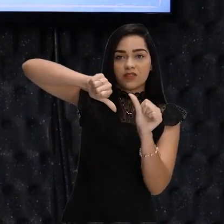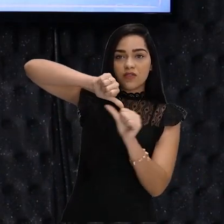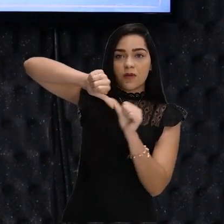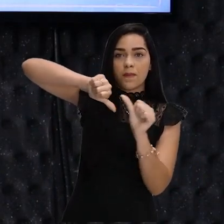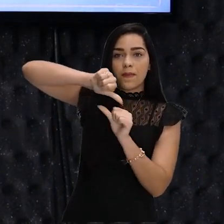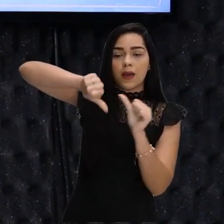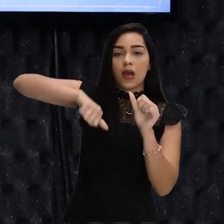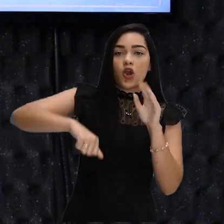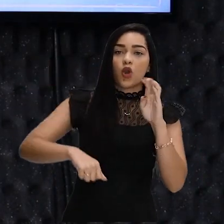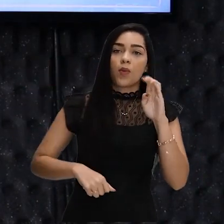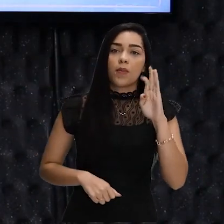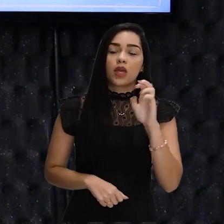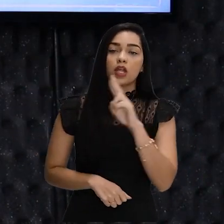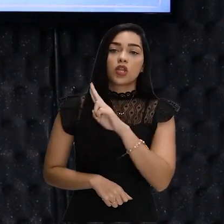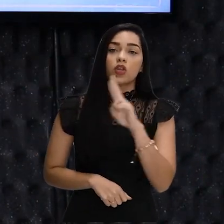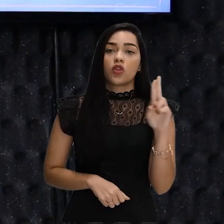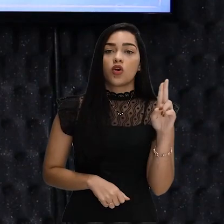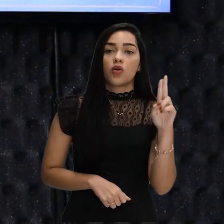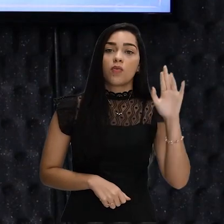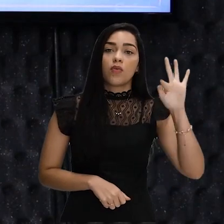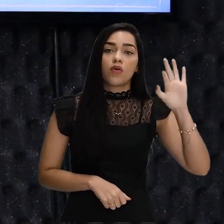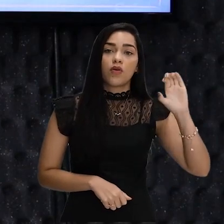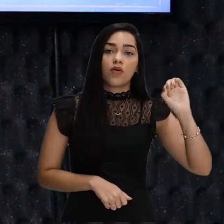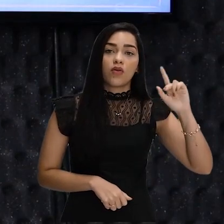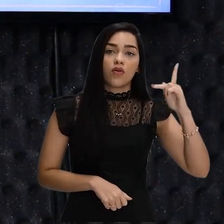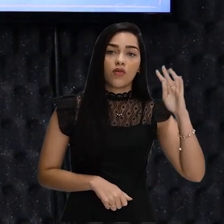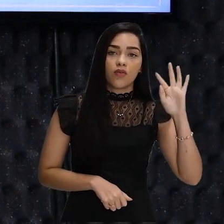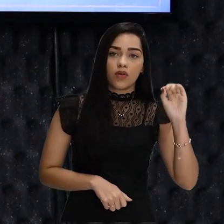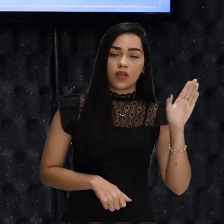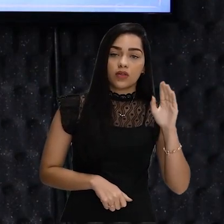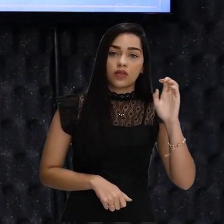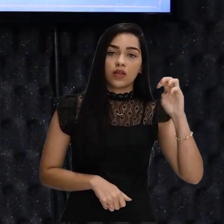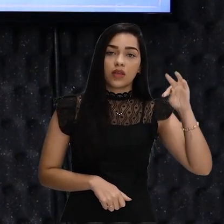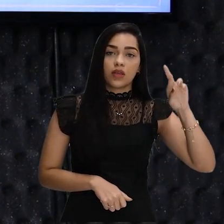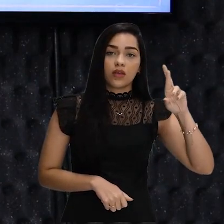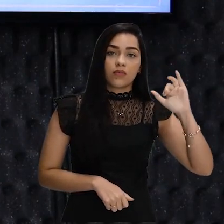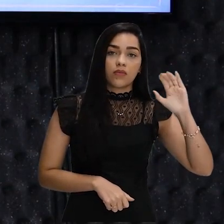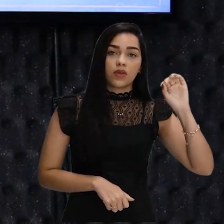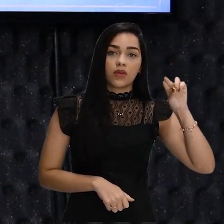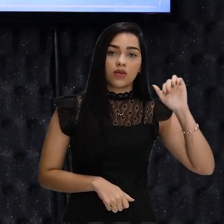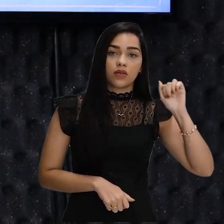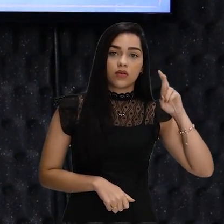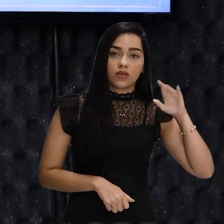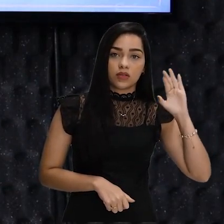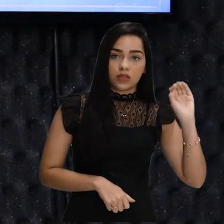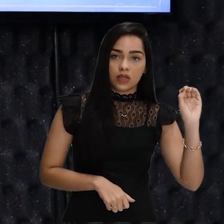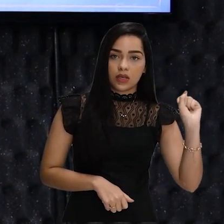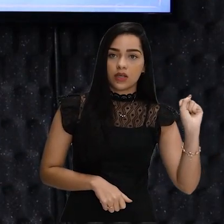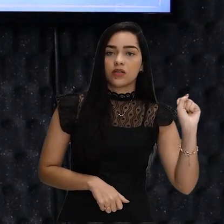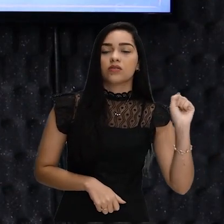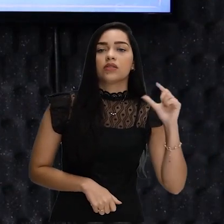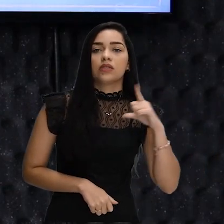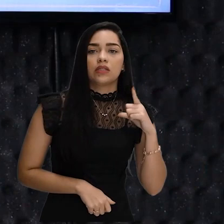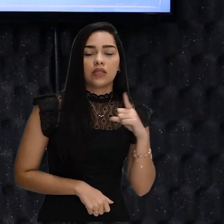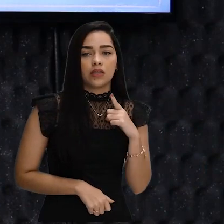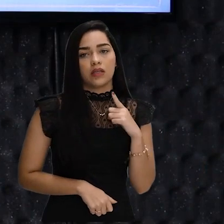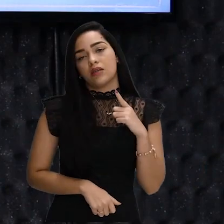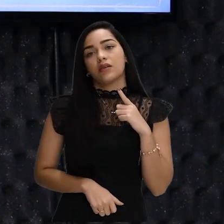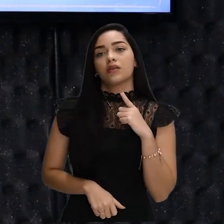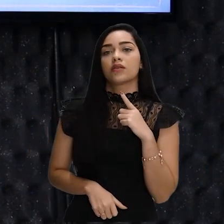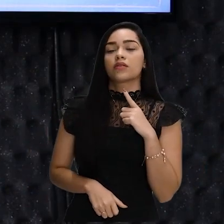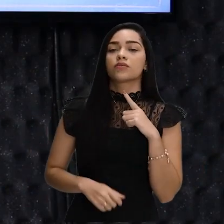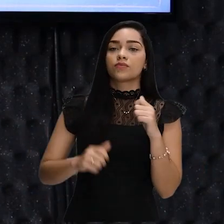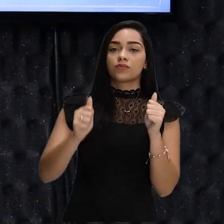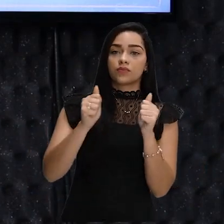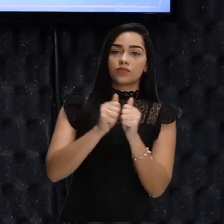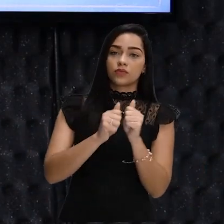se formará o que a gente chama de folhetos embrionários, né? Os 3 folhetos embrionários que fazem